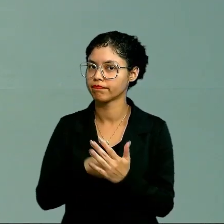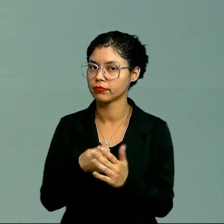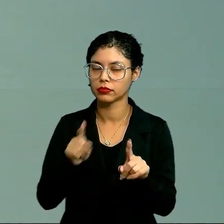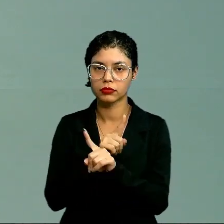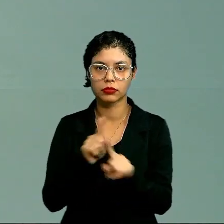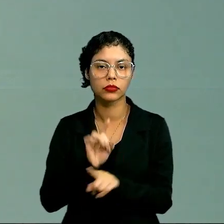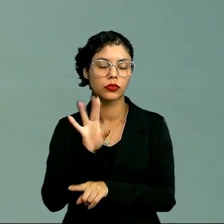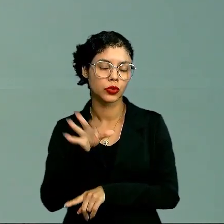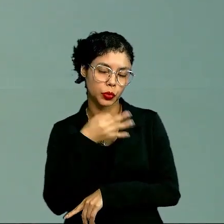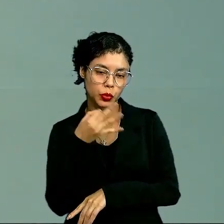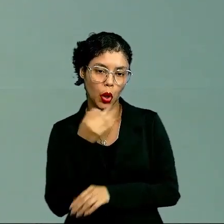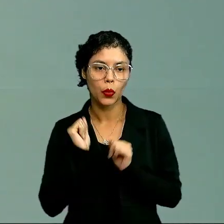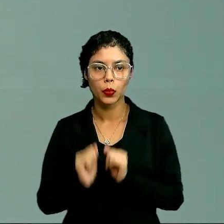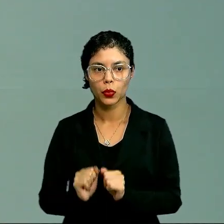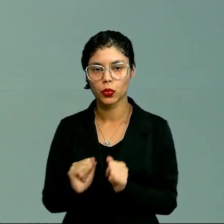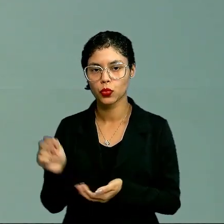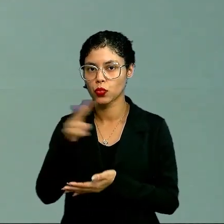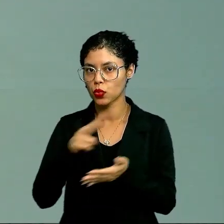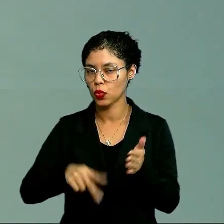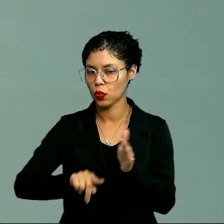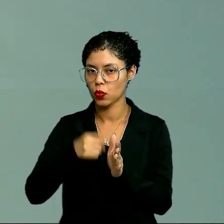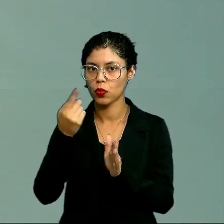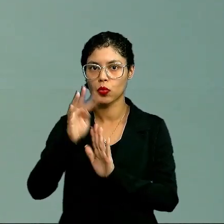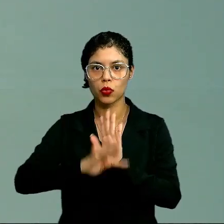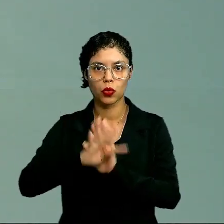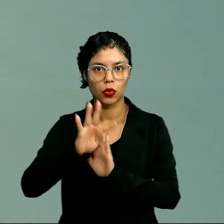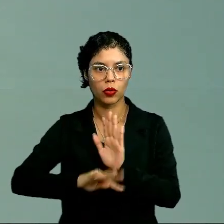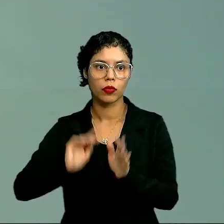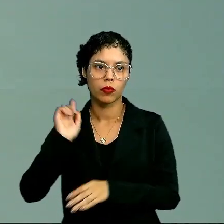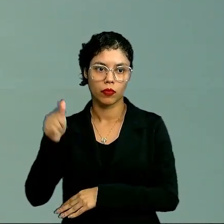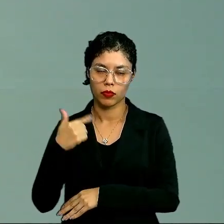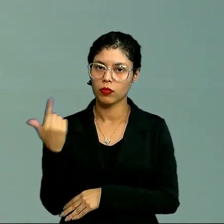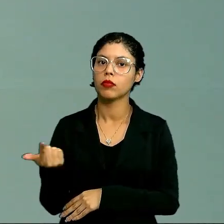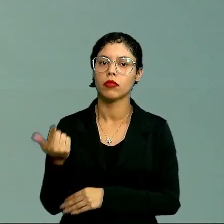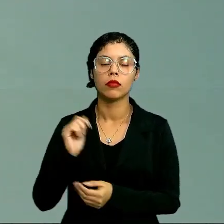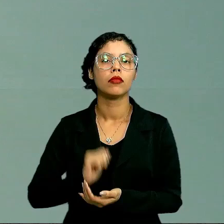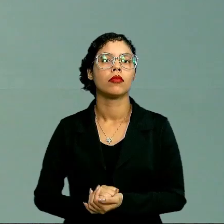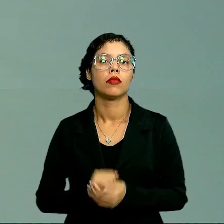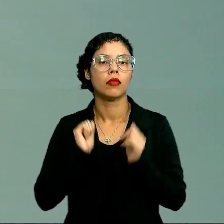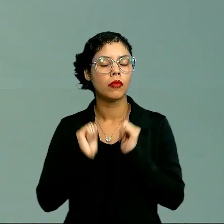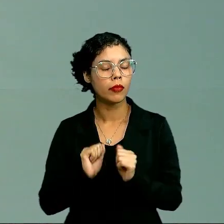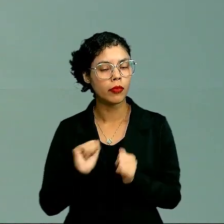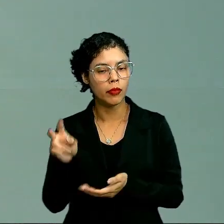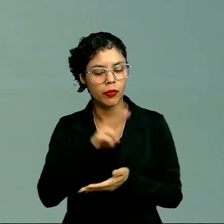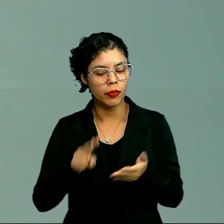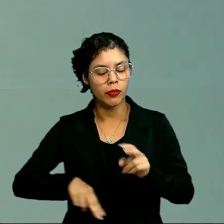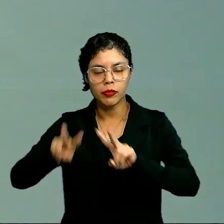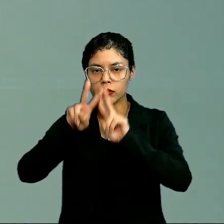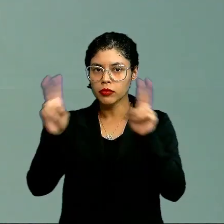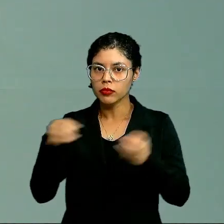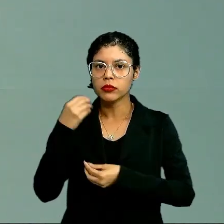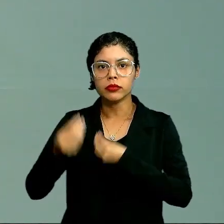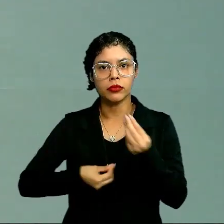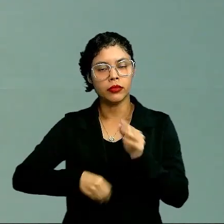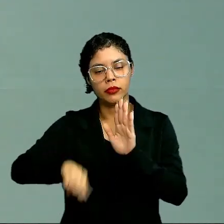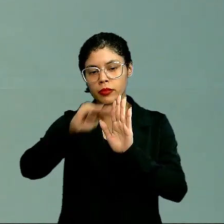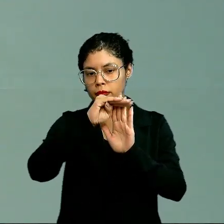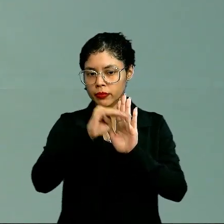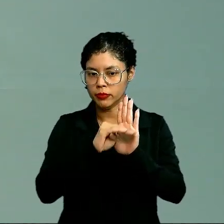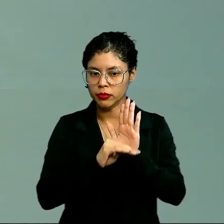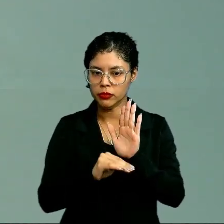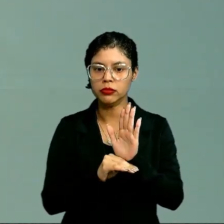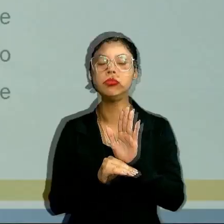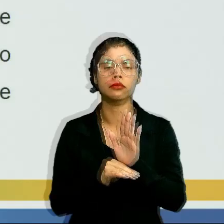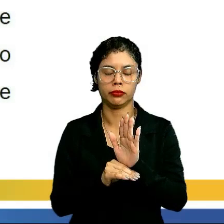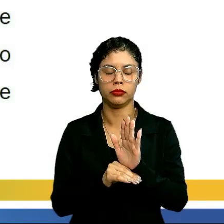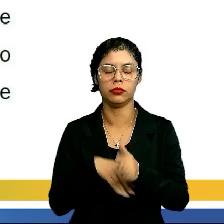Se você quiser, você pode fazer a leitura primeiro dos textos motivadores e depois você pode fazer a leitura do tema, como vem colocado lá na prova do